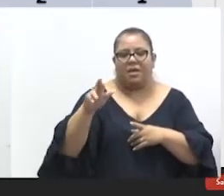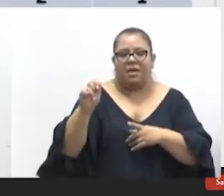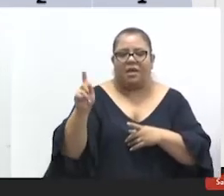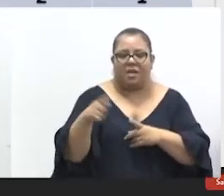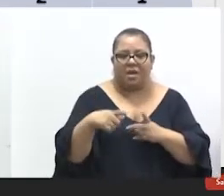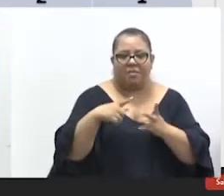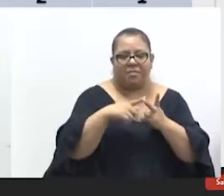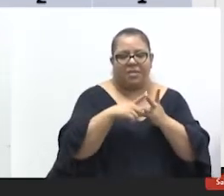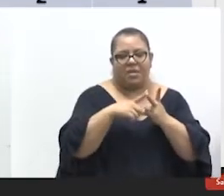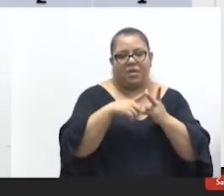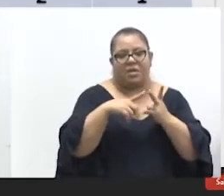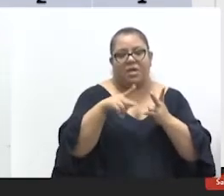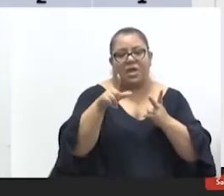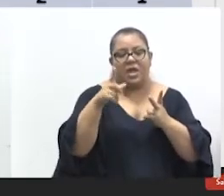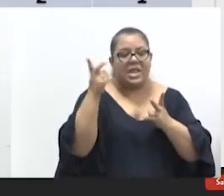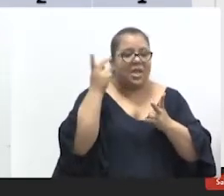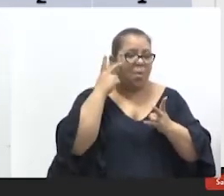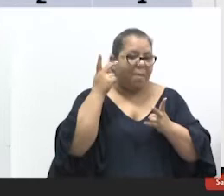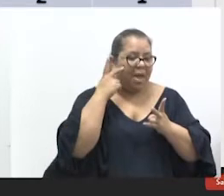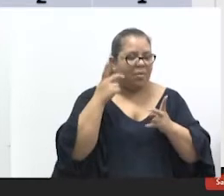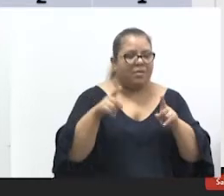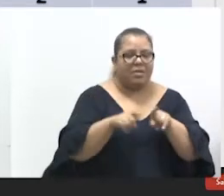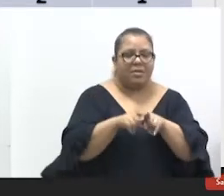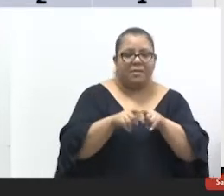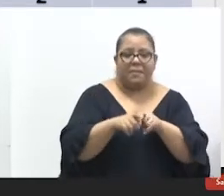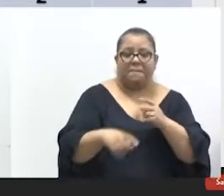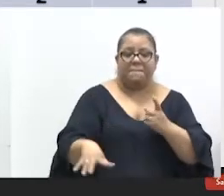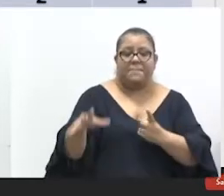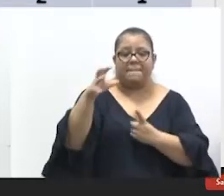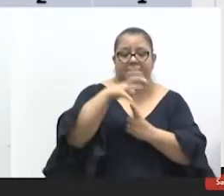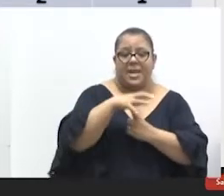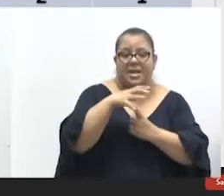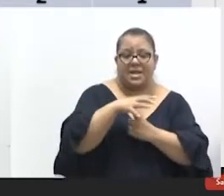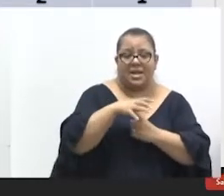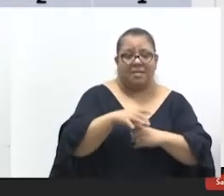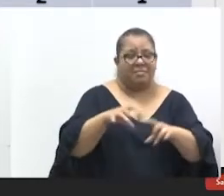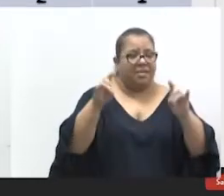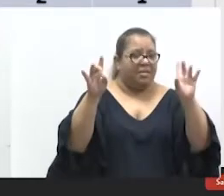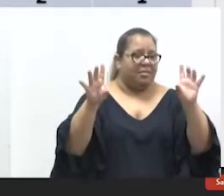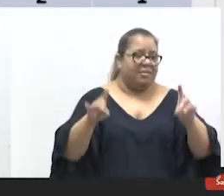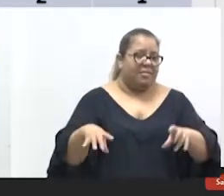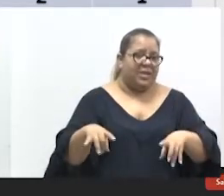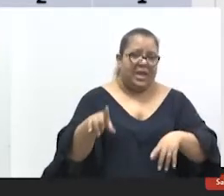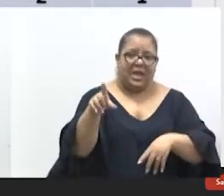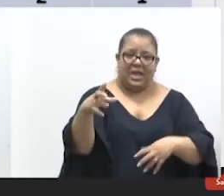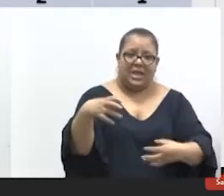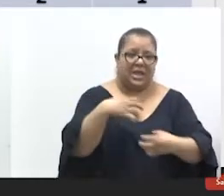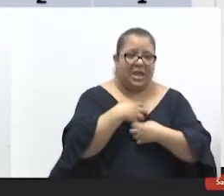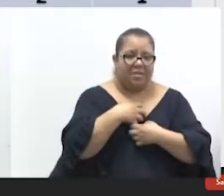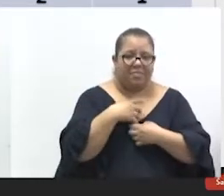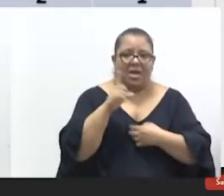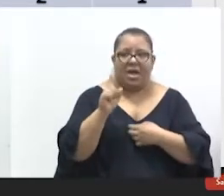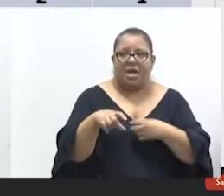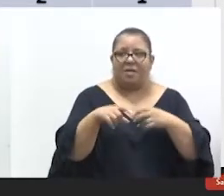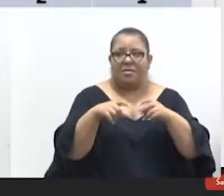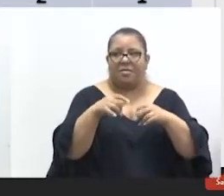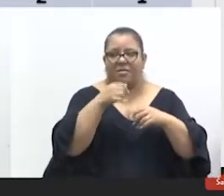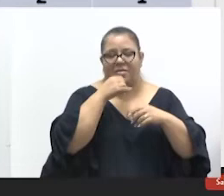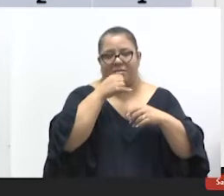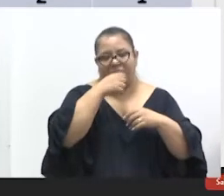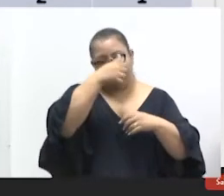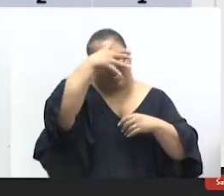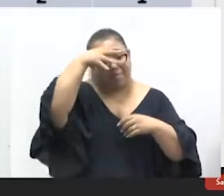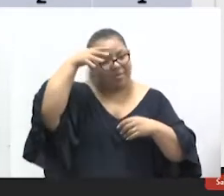Paulo e Paraná se destacaram. São poucos casos, mas se destacaram e com toda certeza impactaram no nosso sistema Mato Grosso. Pode